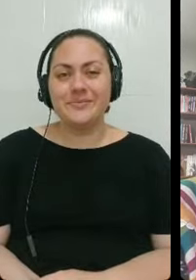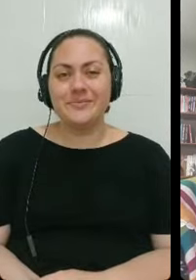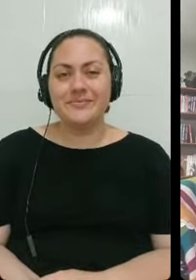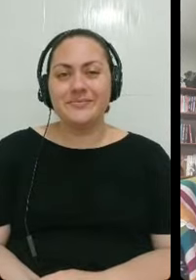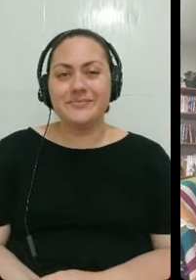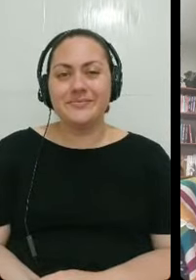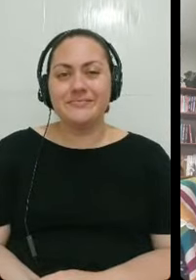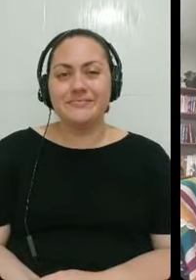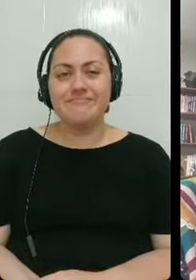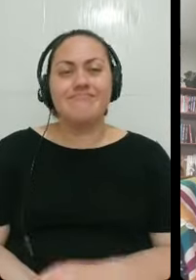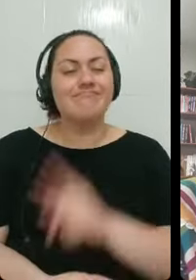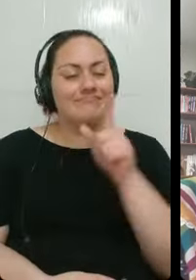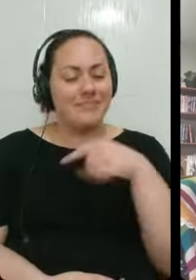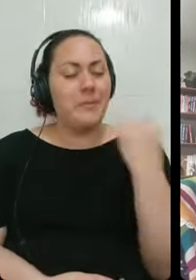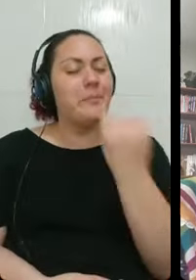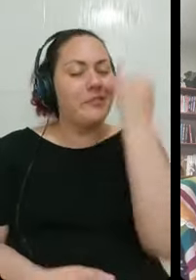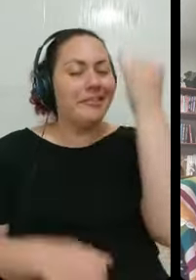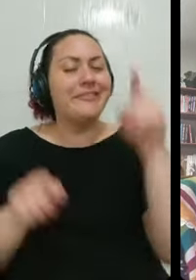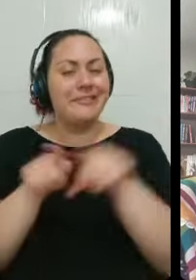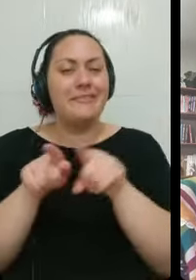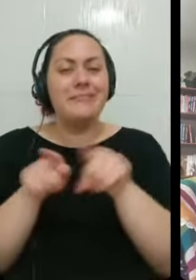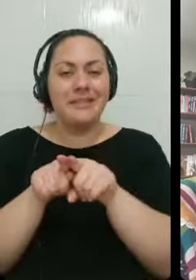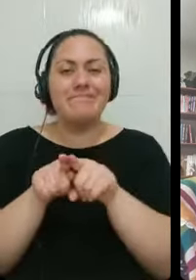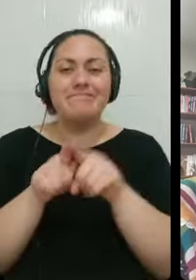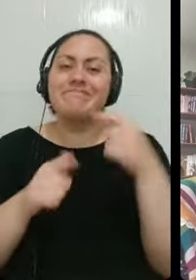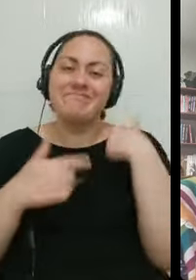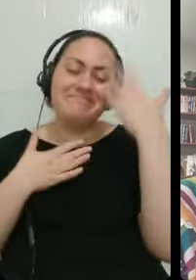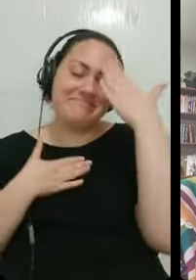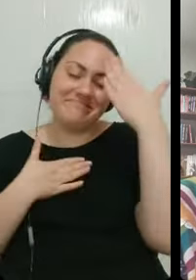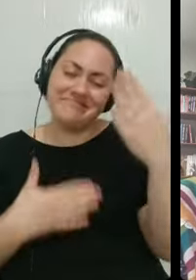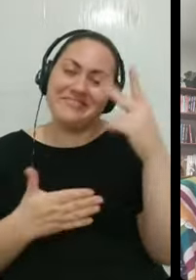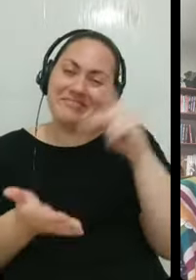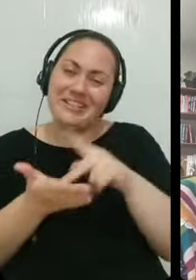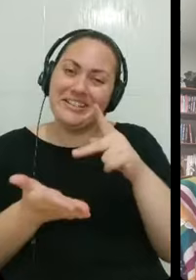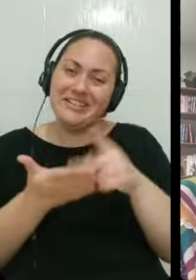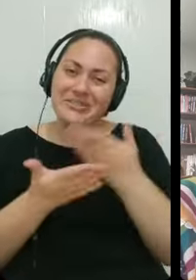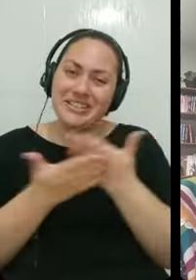E super importante, assim. Agradeço muito vocês.